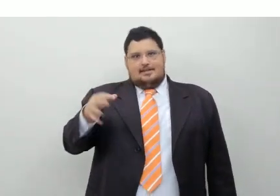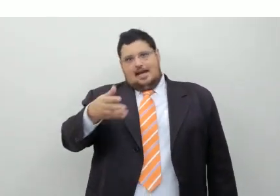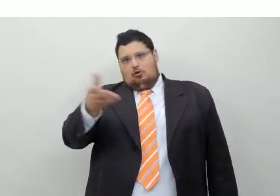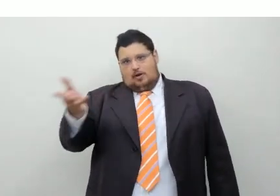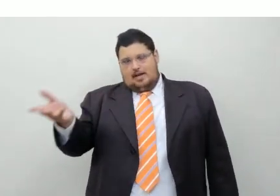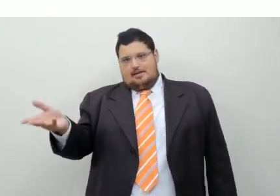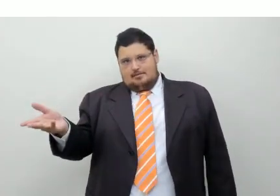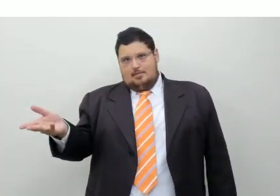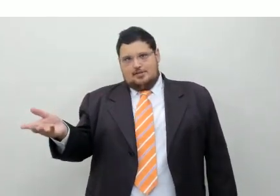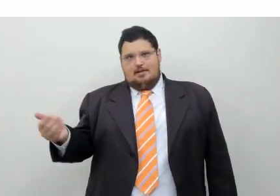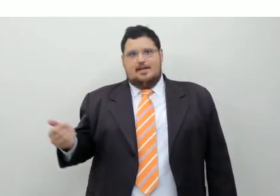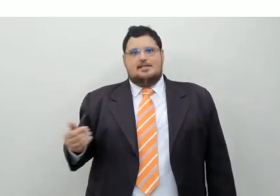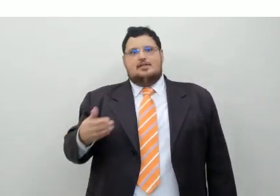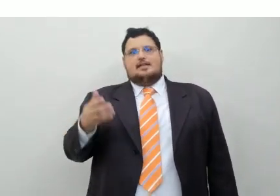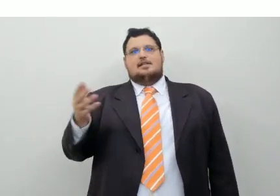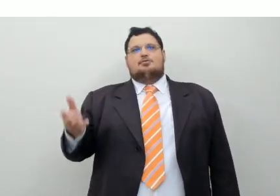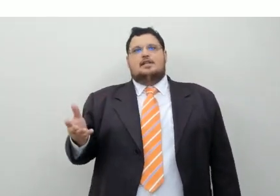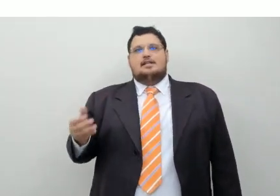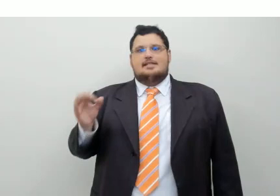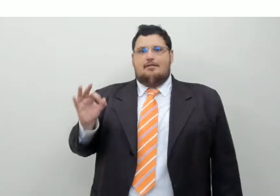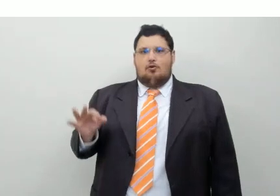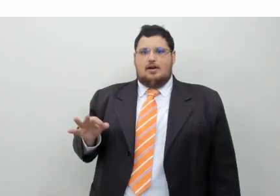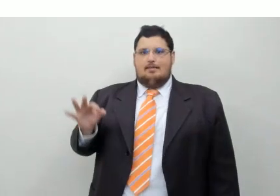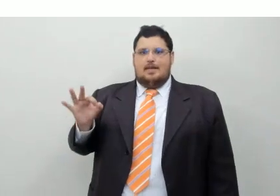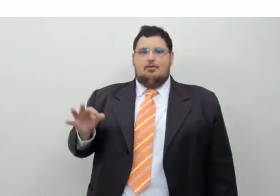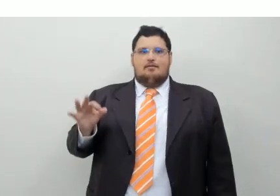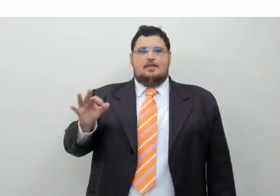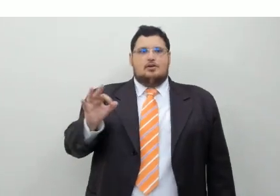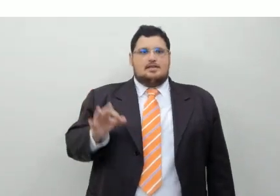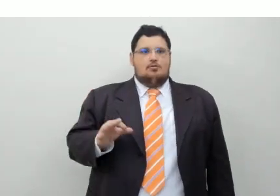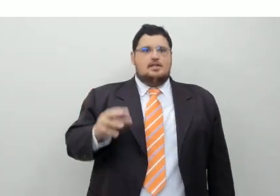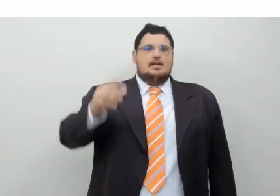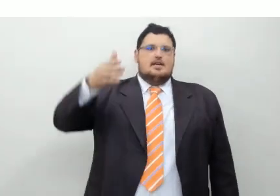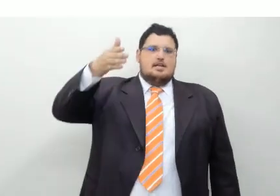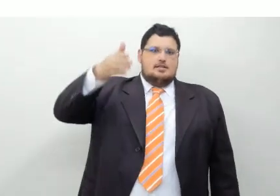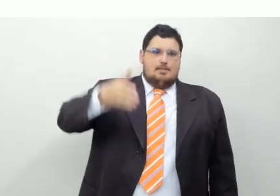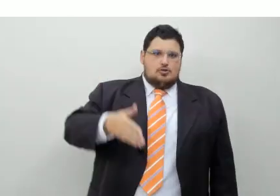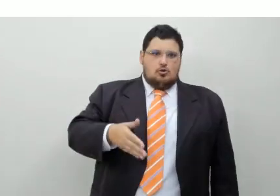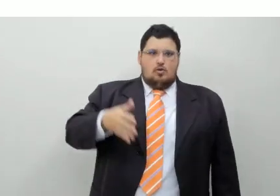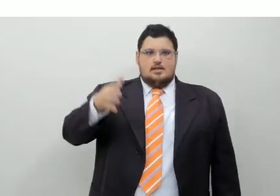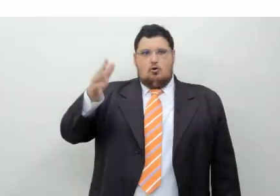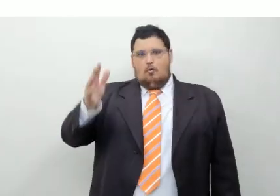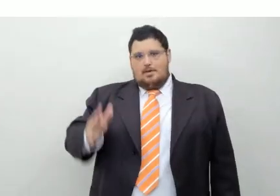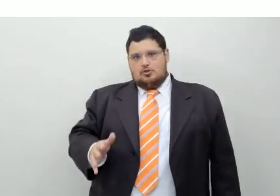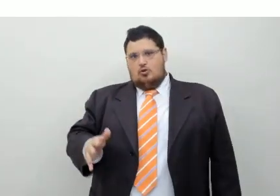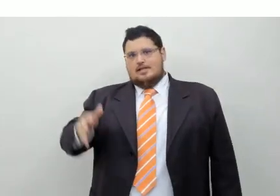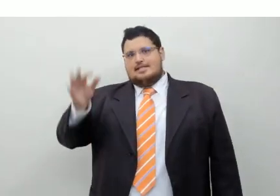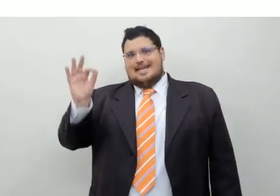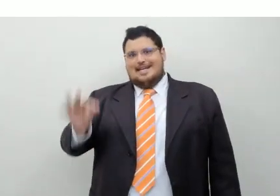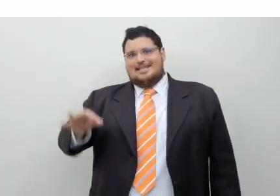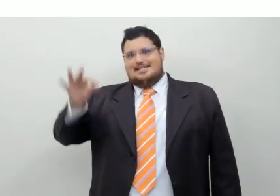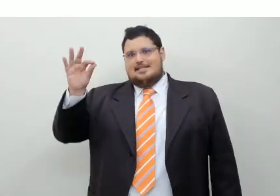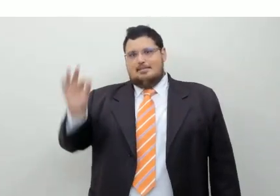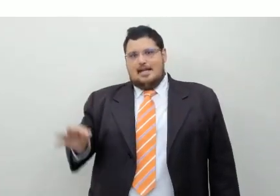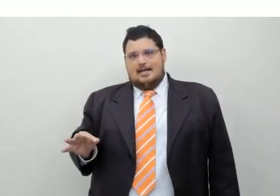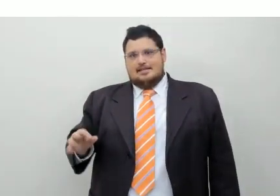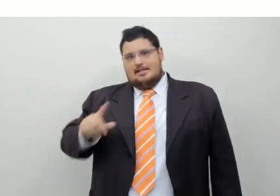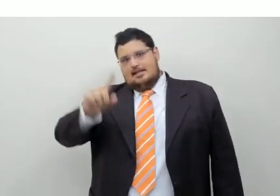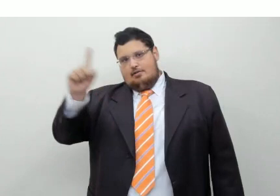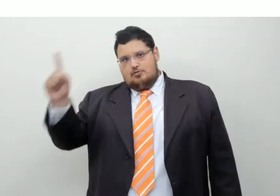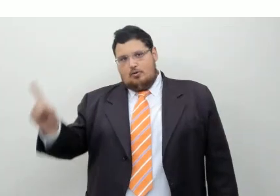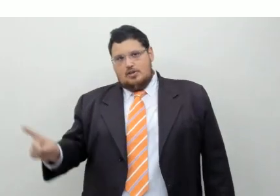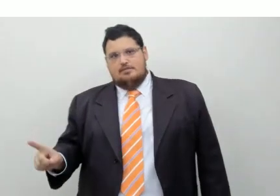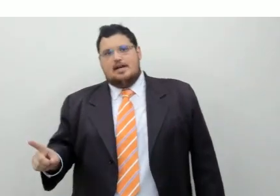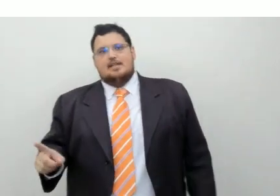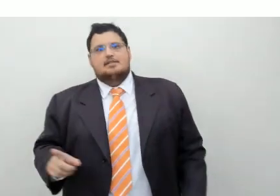E daí coloquei mais uma vez isso, né, dentro da doutrina, que se deve colocar em perigo a vida ou a saúde de pessoas ou pessoas certas e determinadas, e